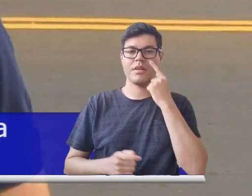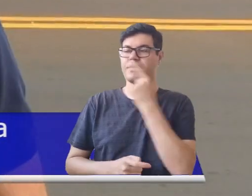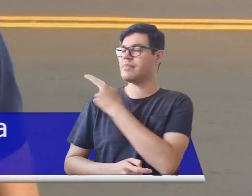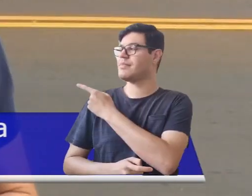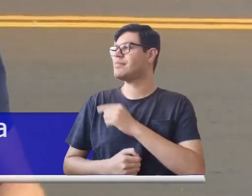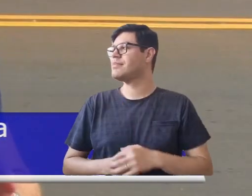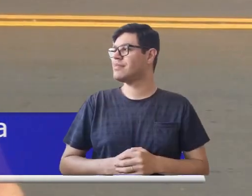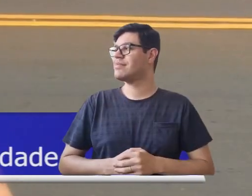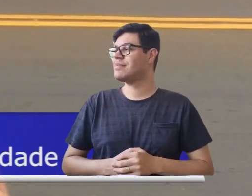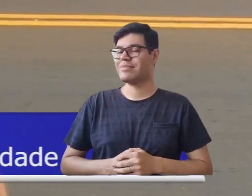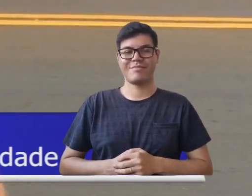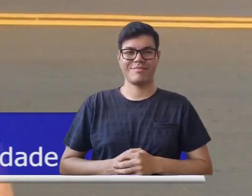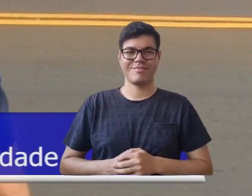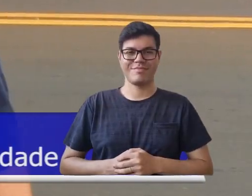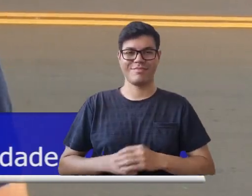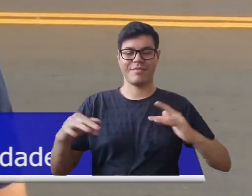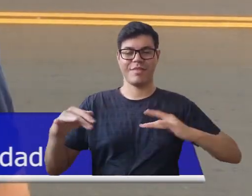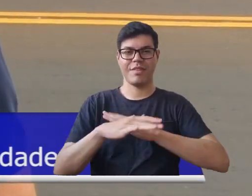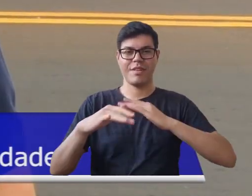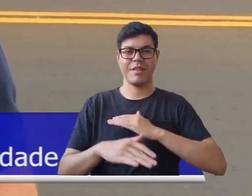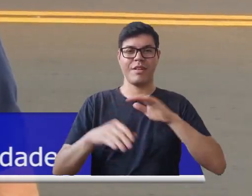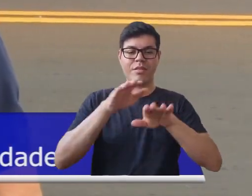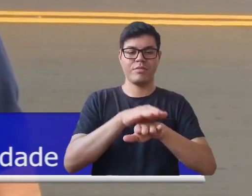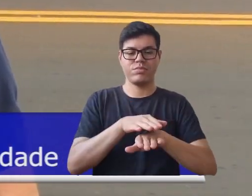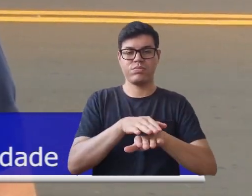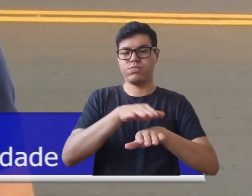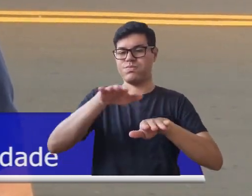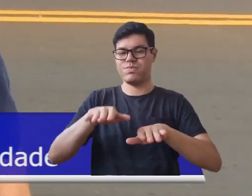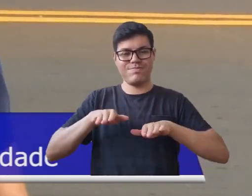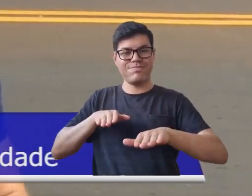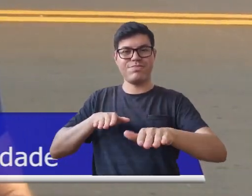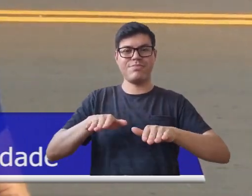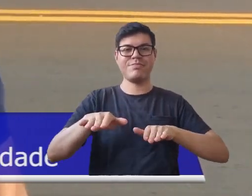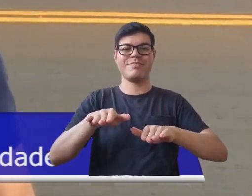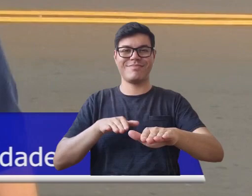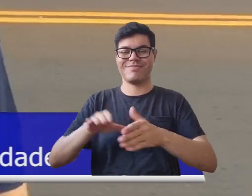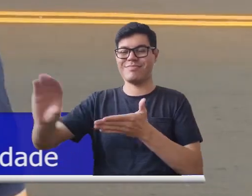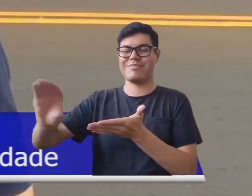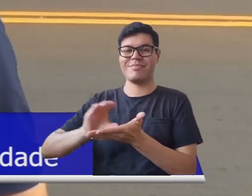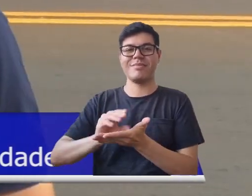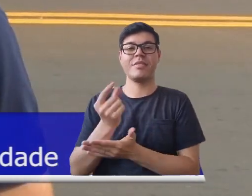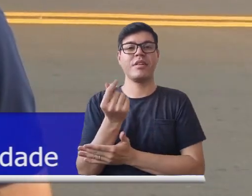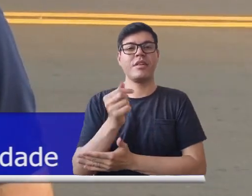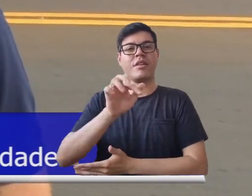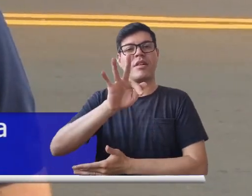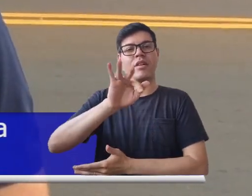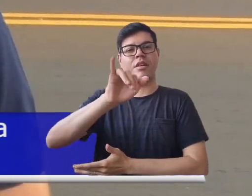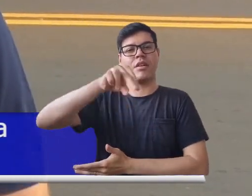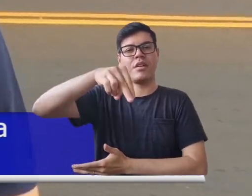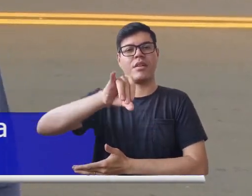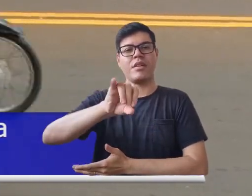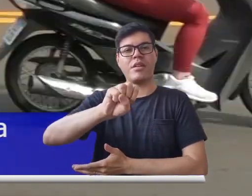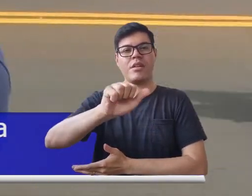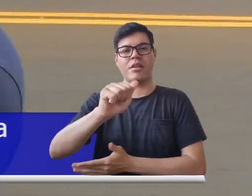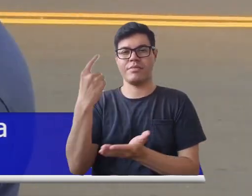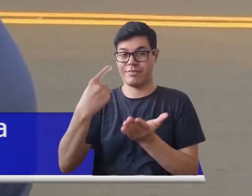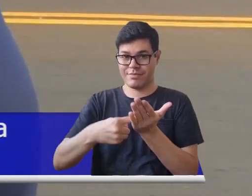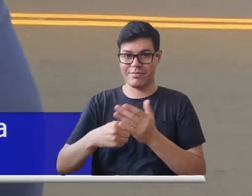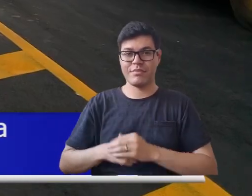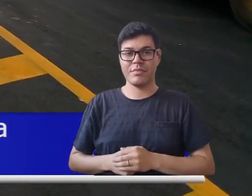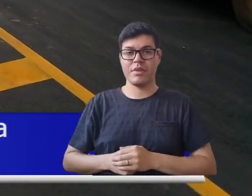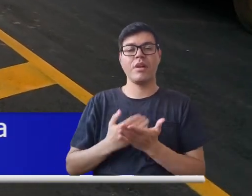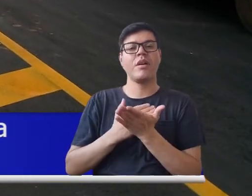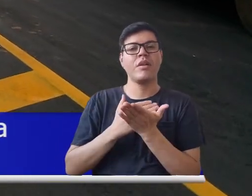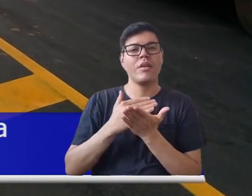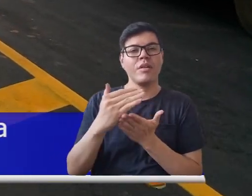Estamos iniciando aqui as obras de duplicação da Fábio Prado, uma obra que está sendo financiada pelo Finisa. Ela tem início